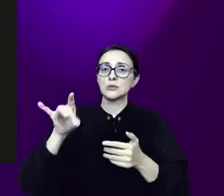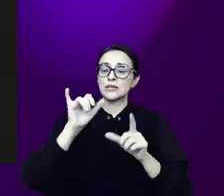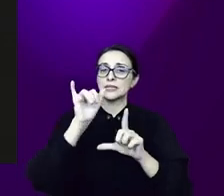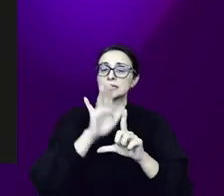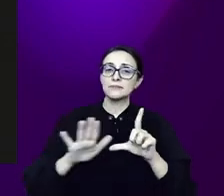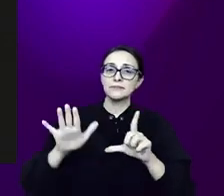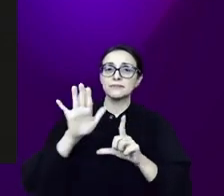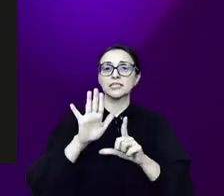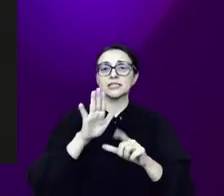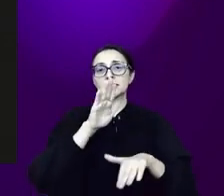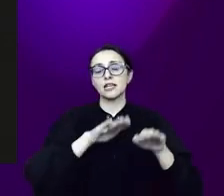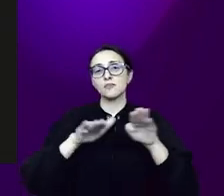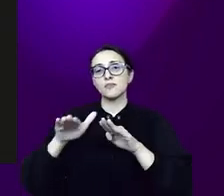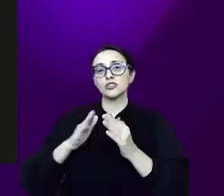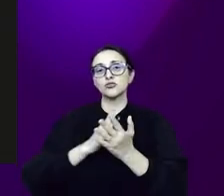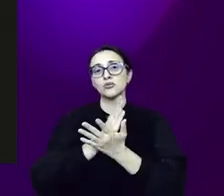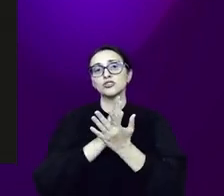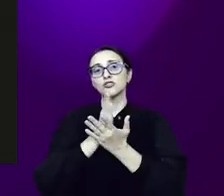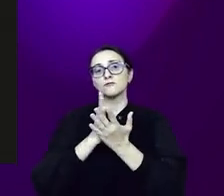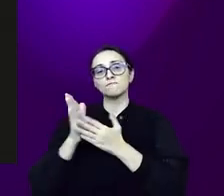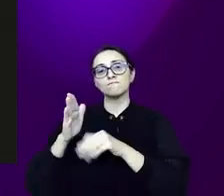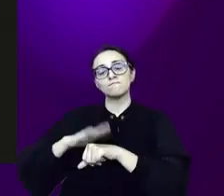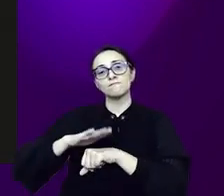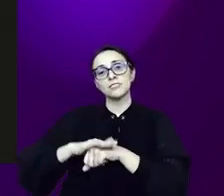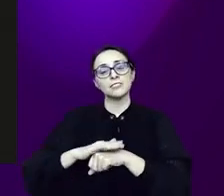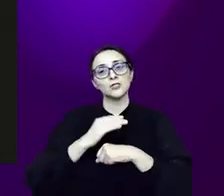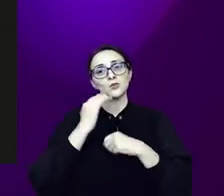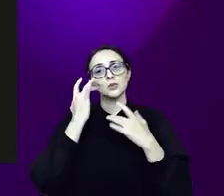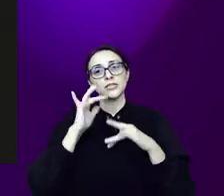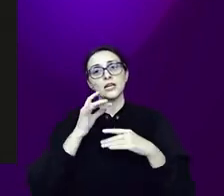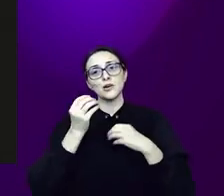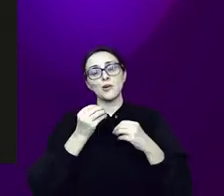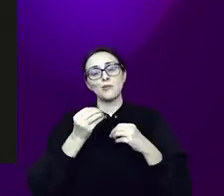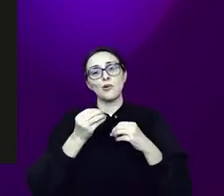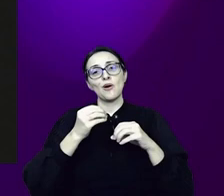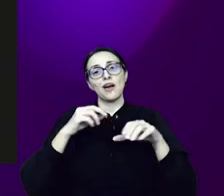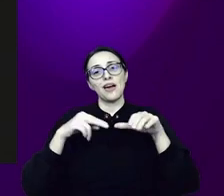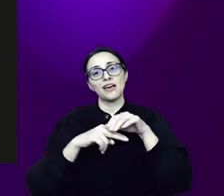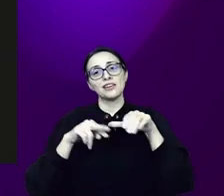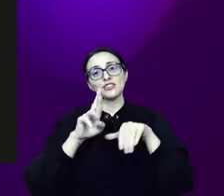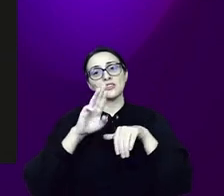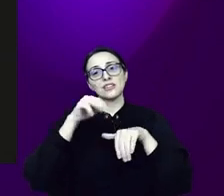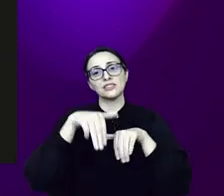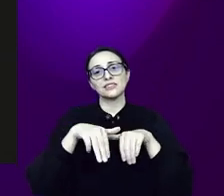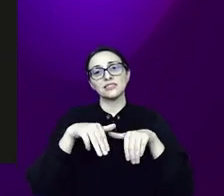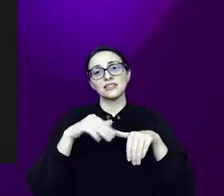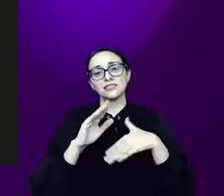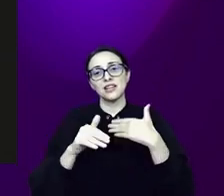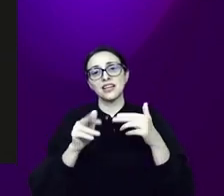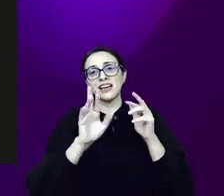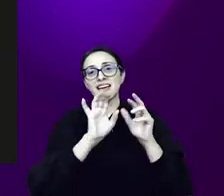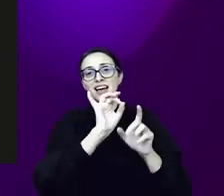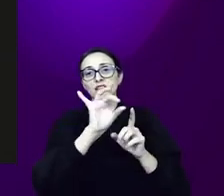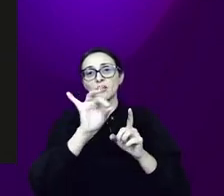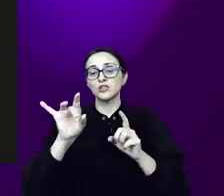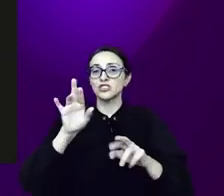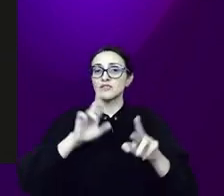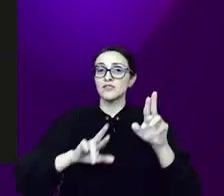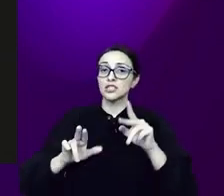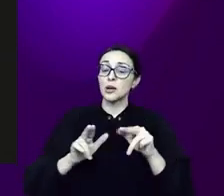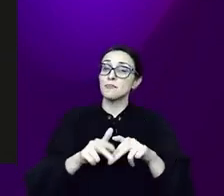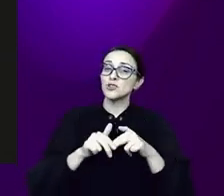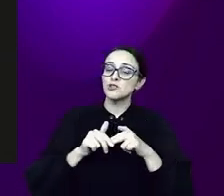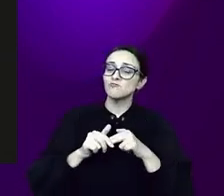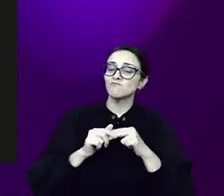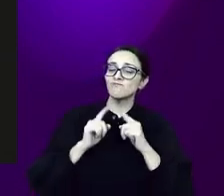imagem, dependendo do eixo que ela faz a aquisição, eu não sei como que é na ressonância, mas na tomo, se você fizer ressonância, cada uma é diferente. Por isso que eu critico,